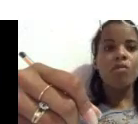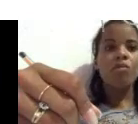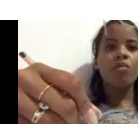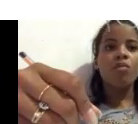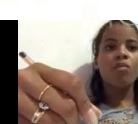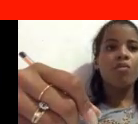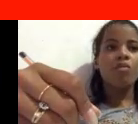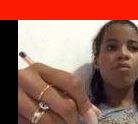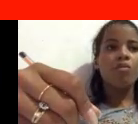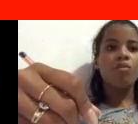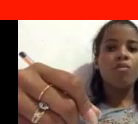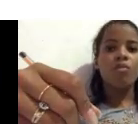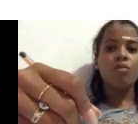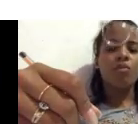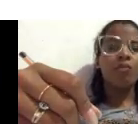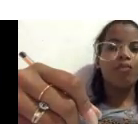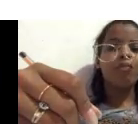torniquete, tá?